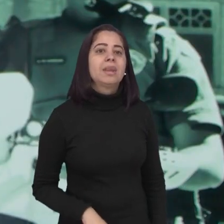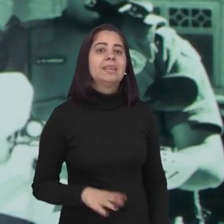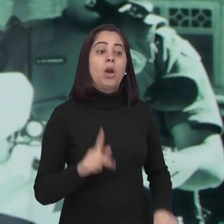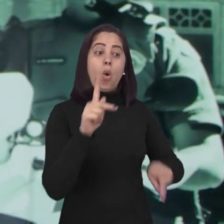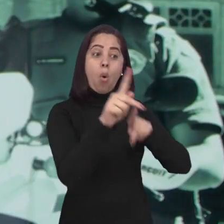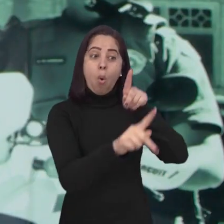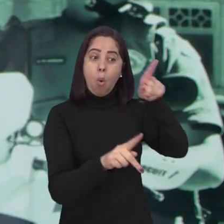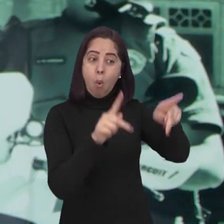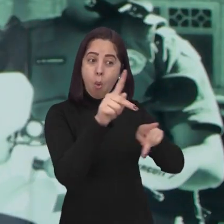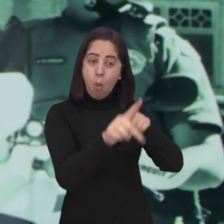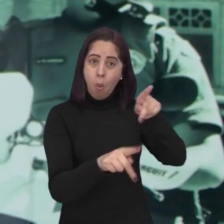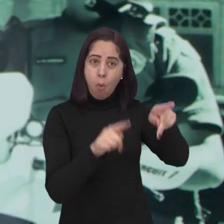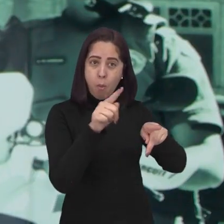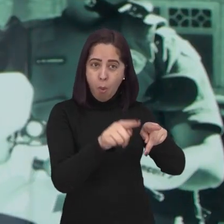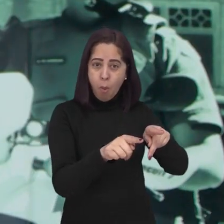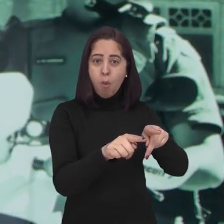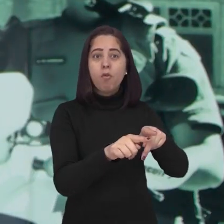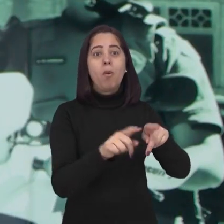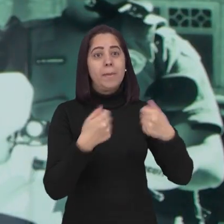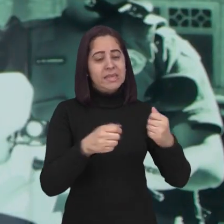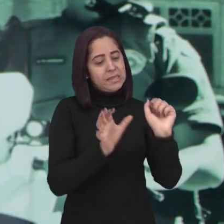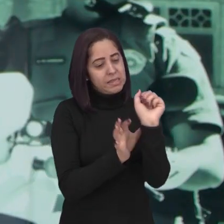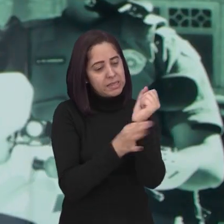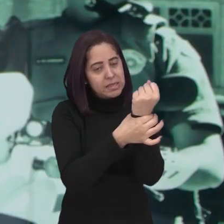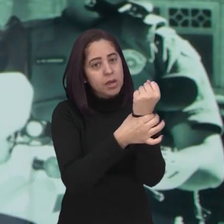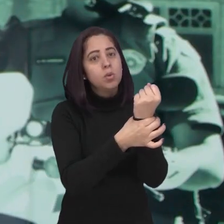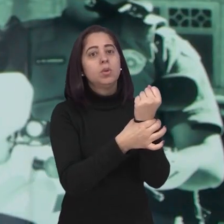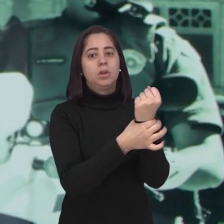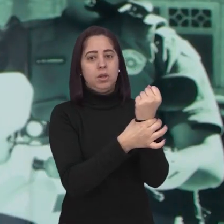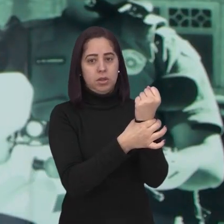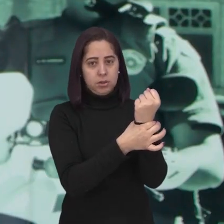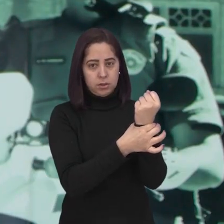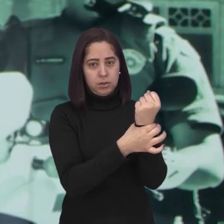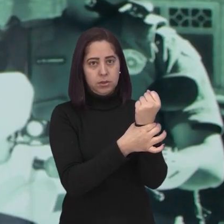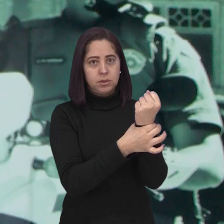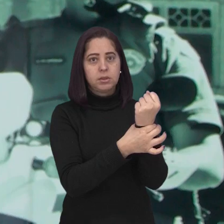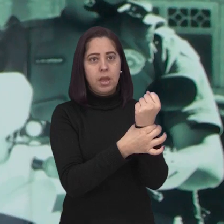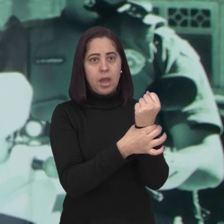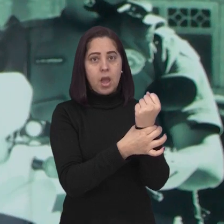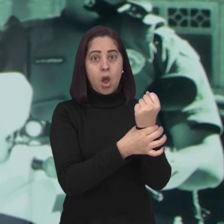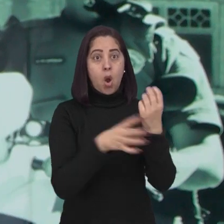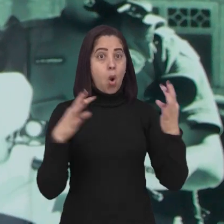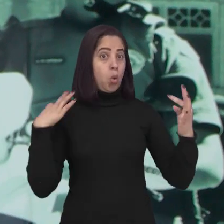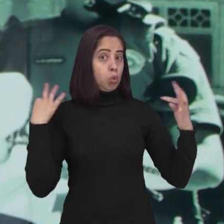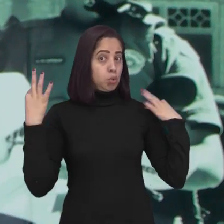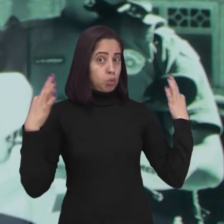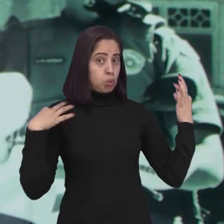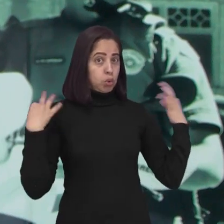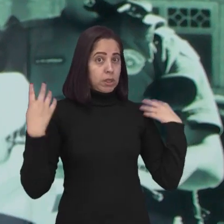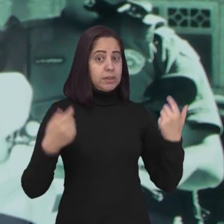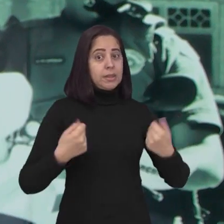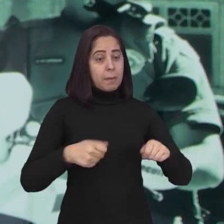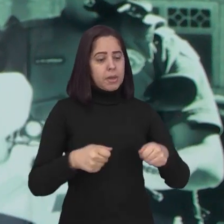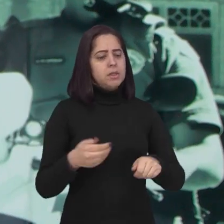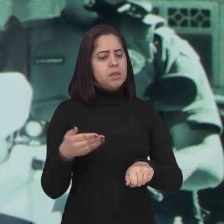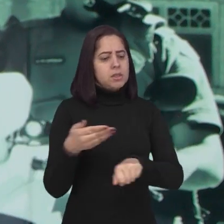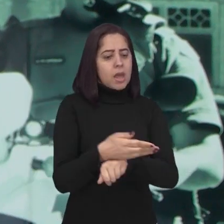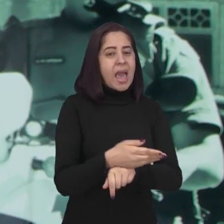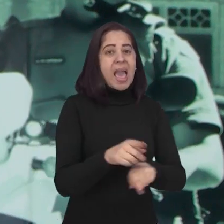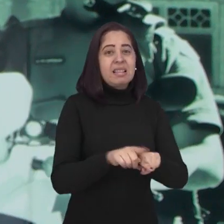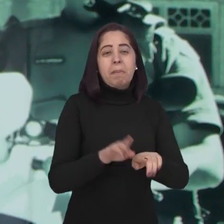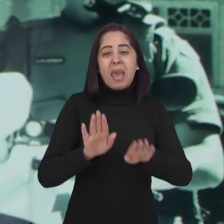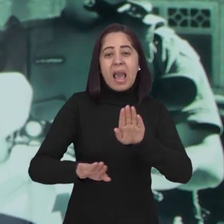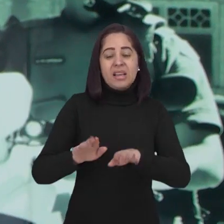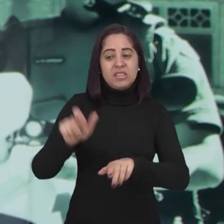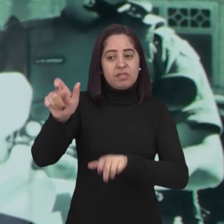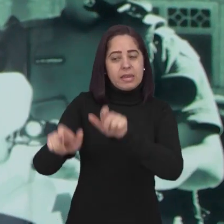gerar para esta população flutuante aqui segurança, condição de que ele chegue ao seu destino final, e combater o